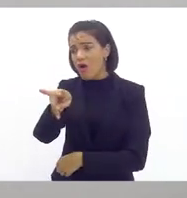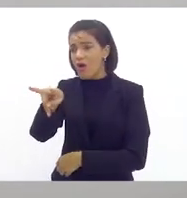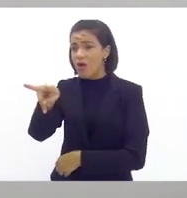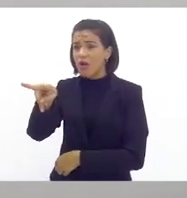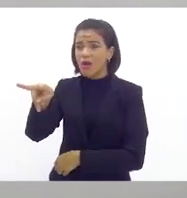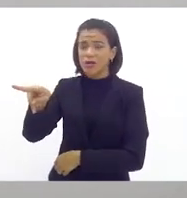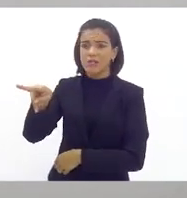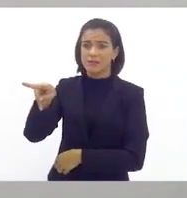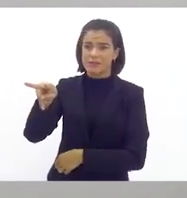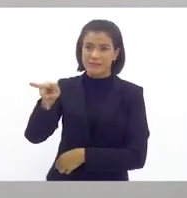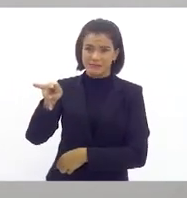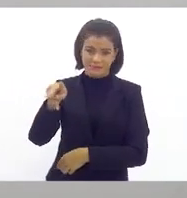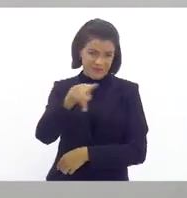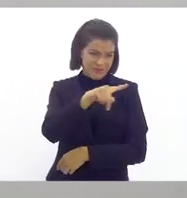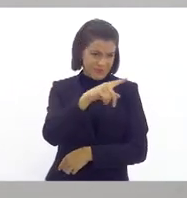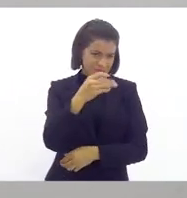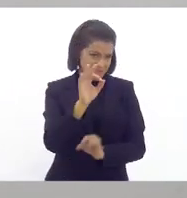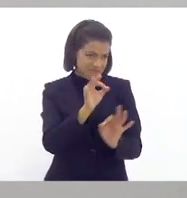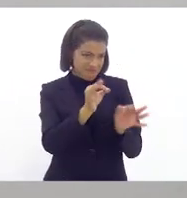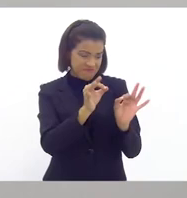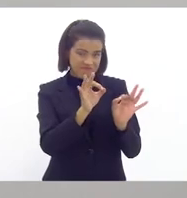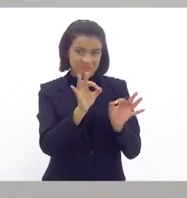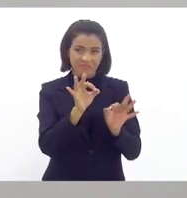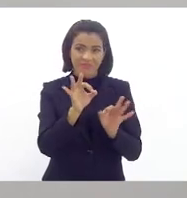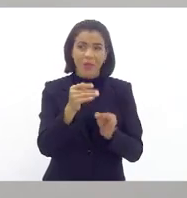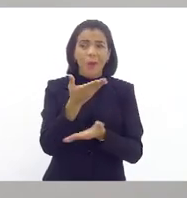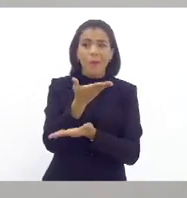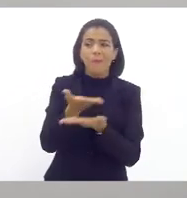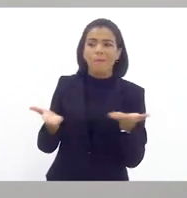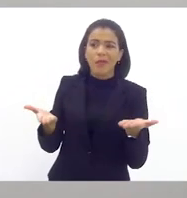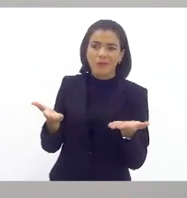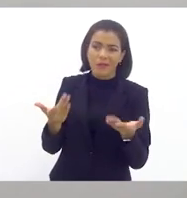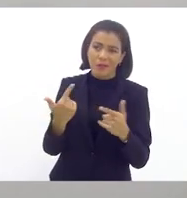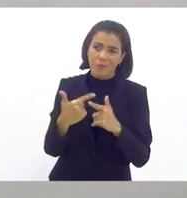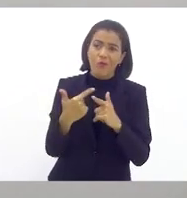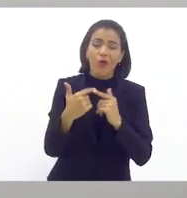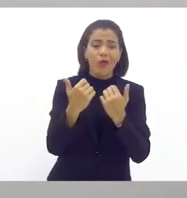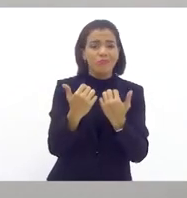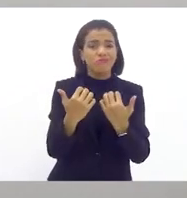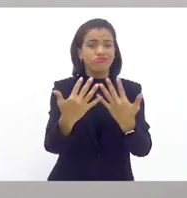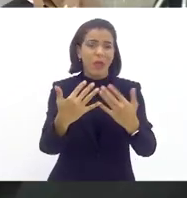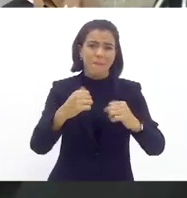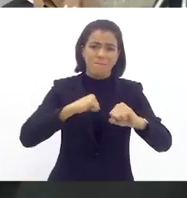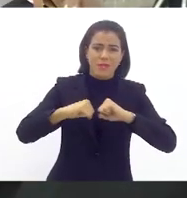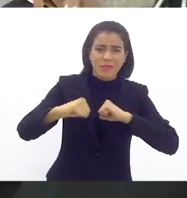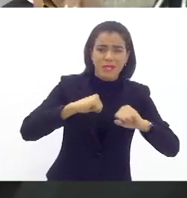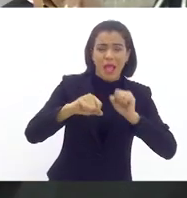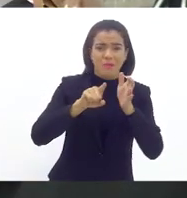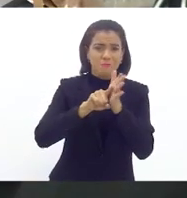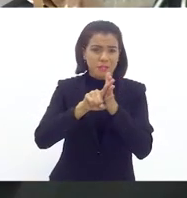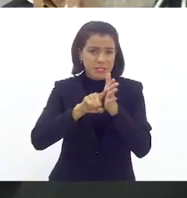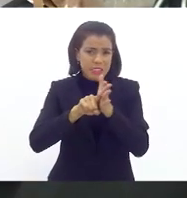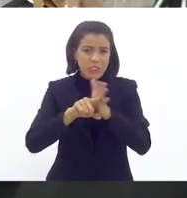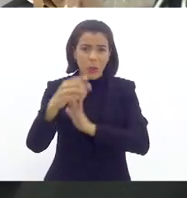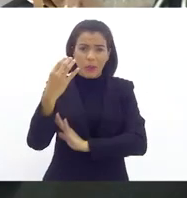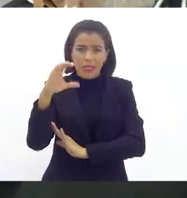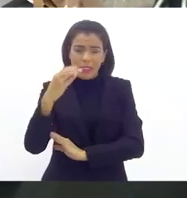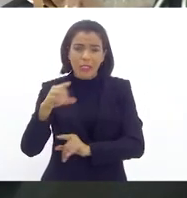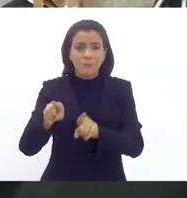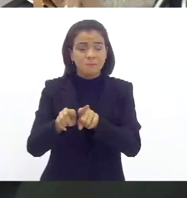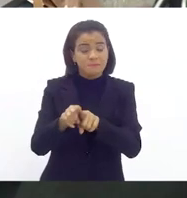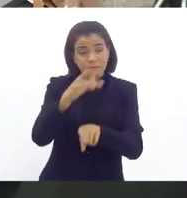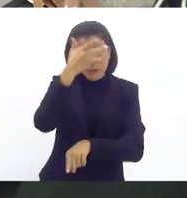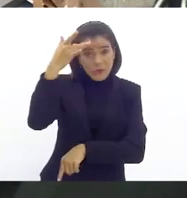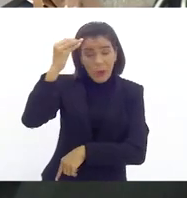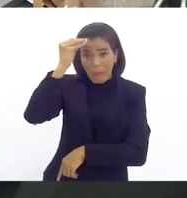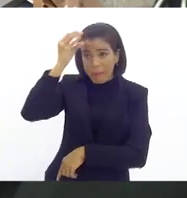Se eu fizesse esse exercício que eu sempre faço, Mink, eu perderia aqui, porque aqui tem uma plateia de militantes, de pesquisadores e de conhecedores.